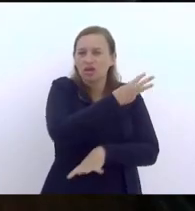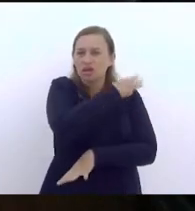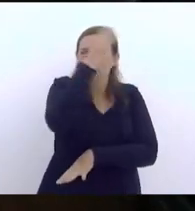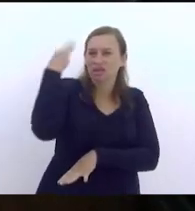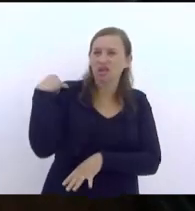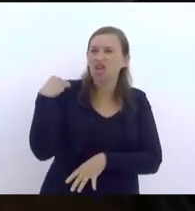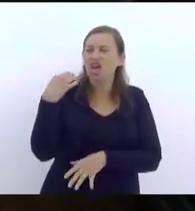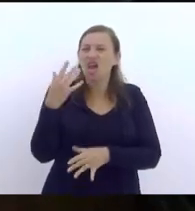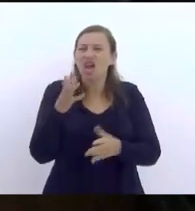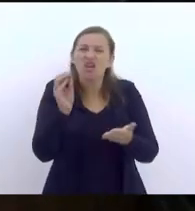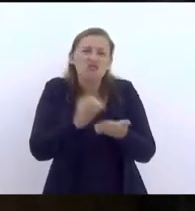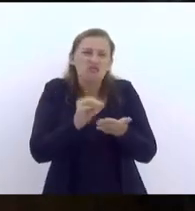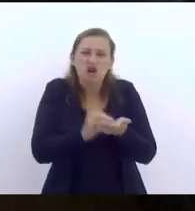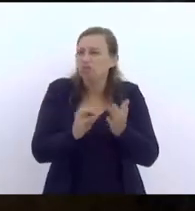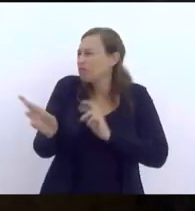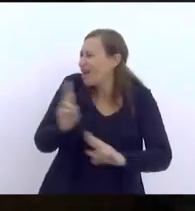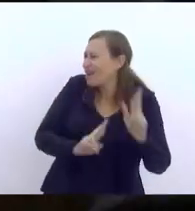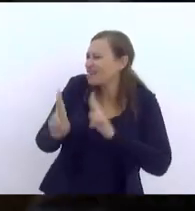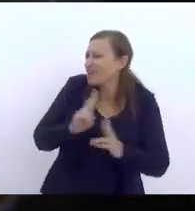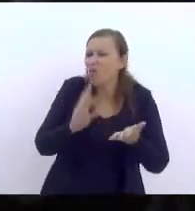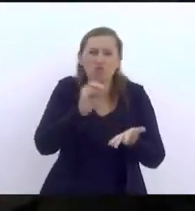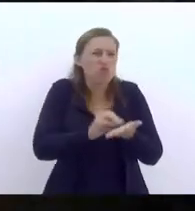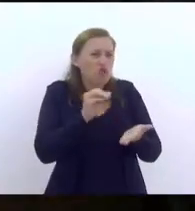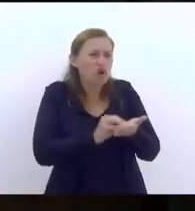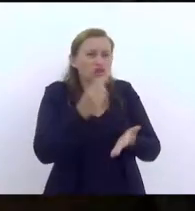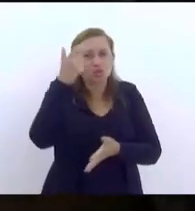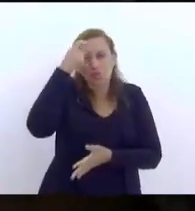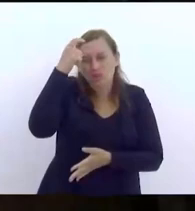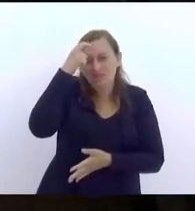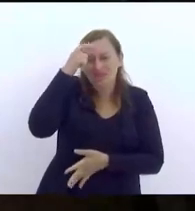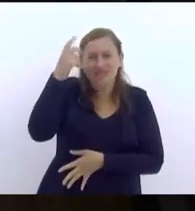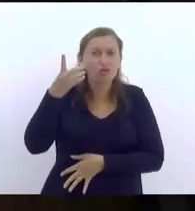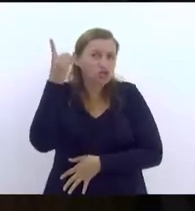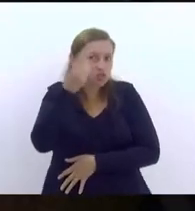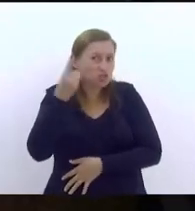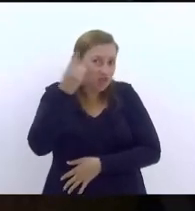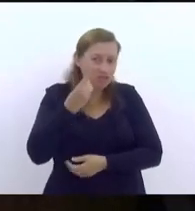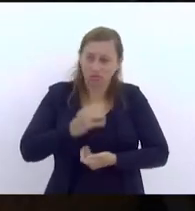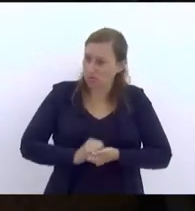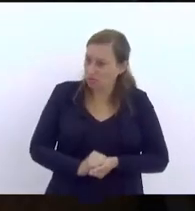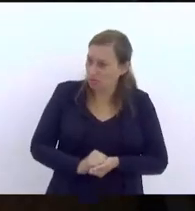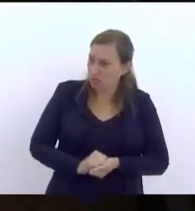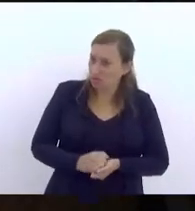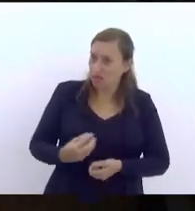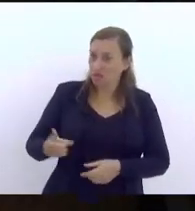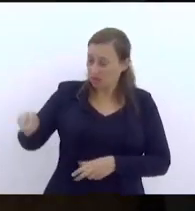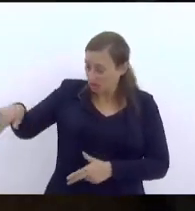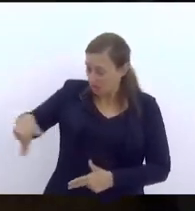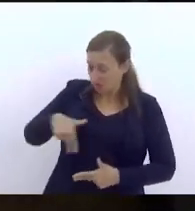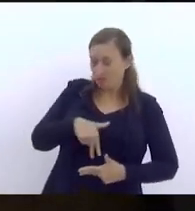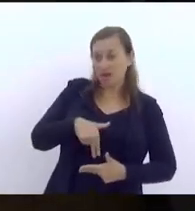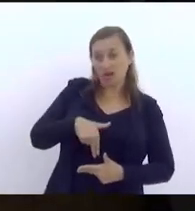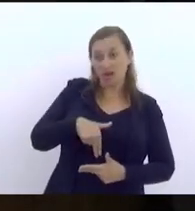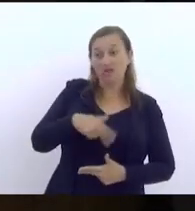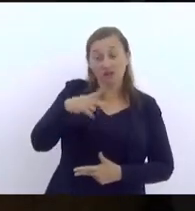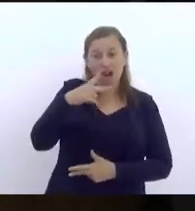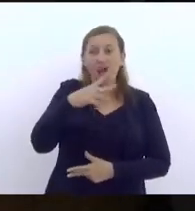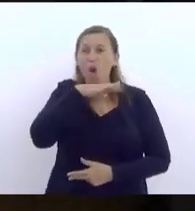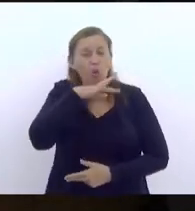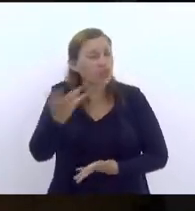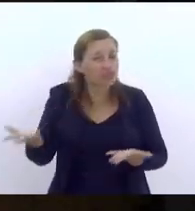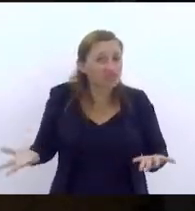falta de relação, de falta de coerência aos deputados que aqui vieram e me antecederam. Muito